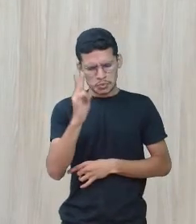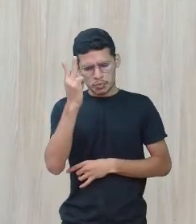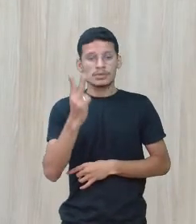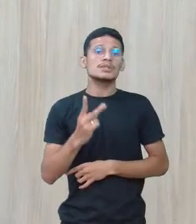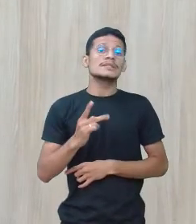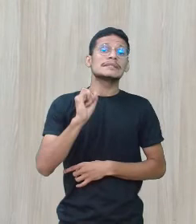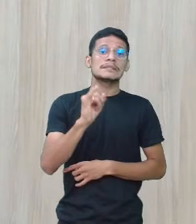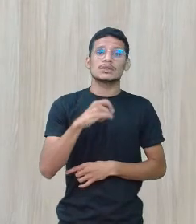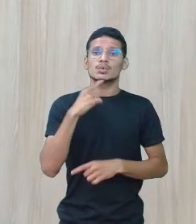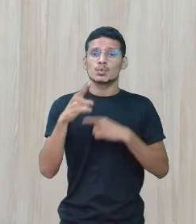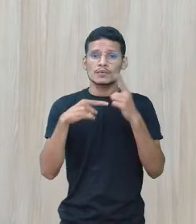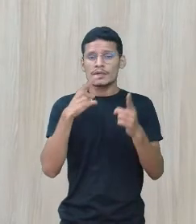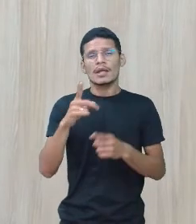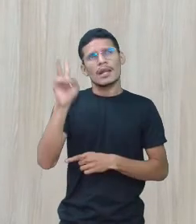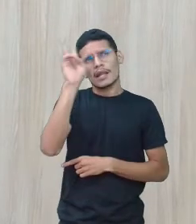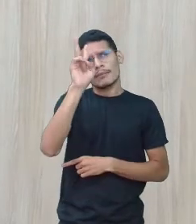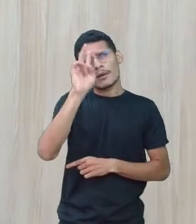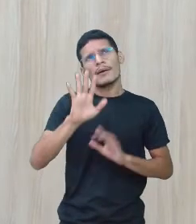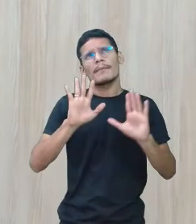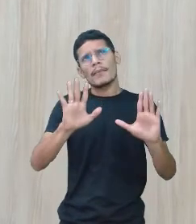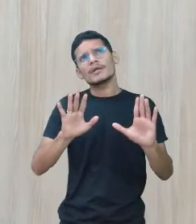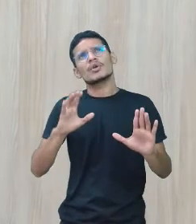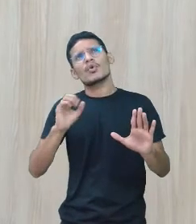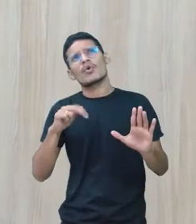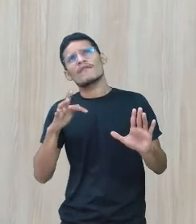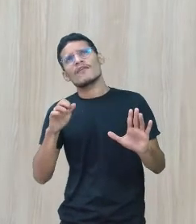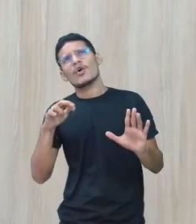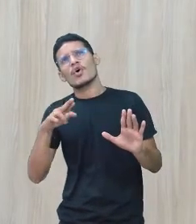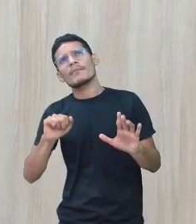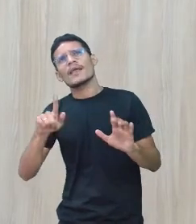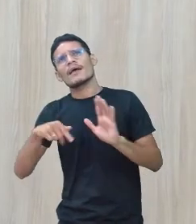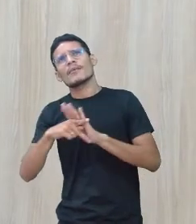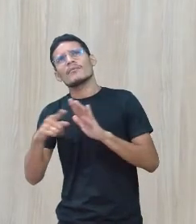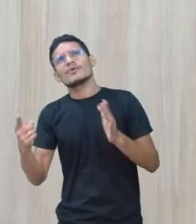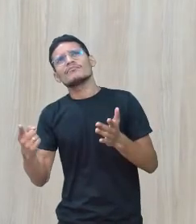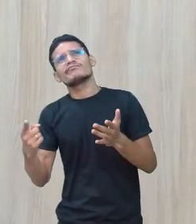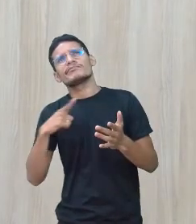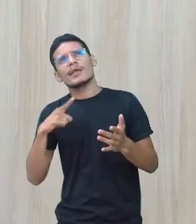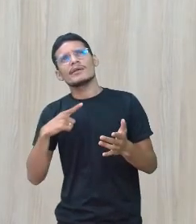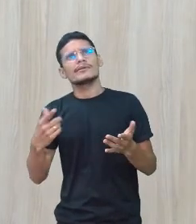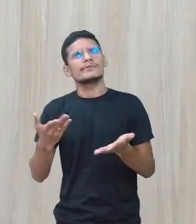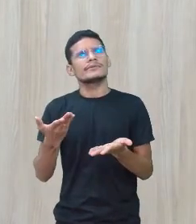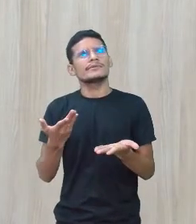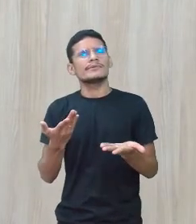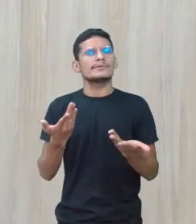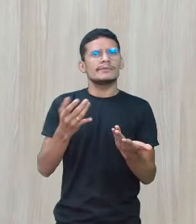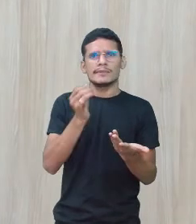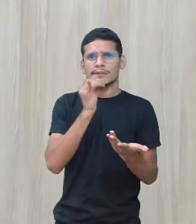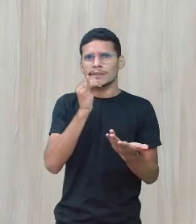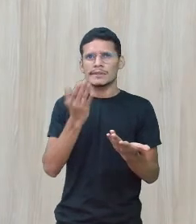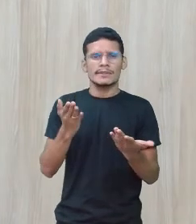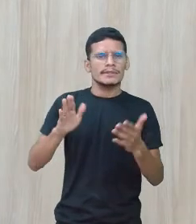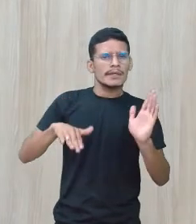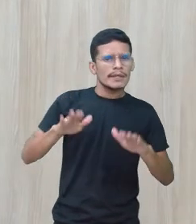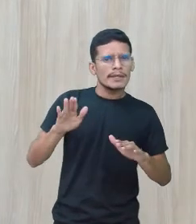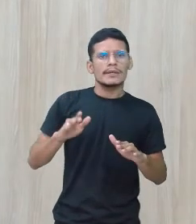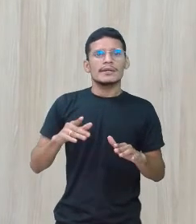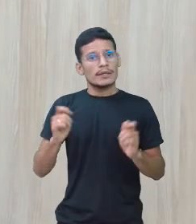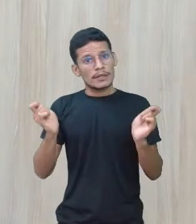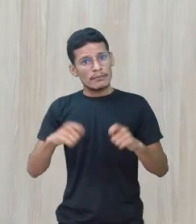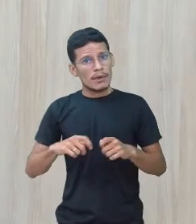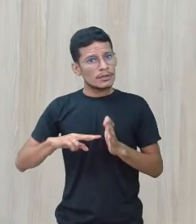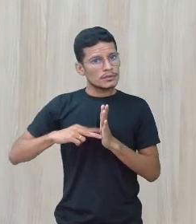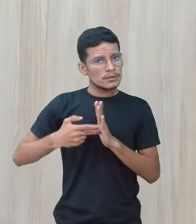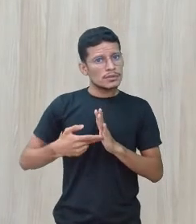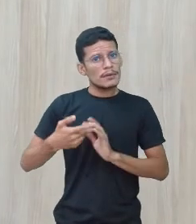na dúvida, você vai lembrar, mas conforme eu lembro que é conformidade. Eu posso trocar aqui a conjunção. O sentido se mantém o